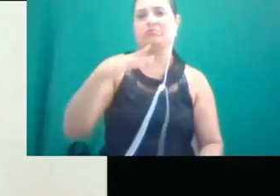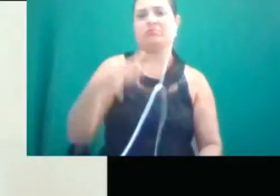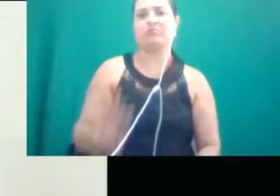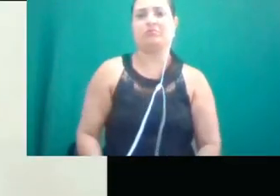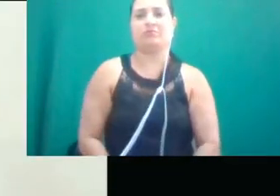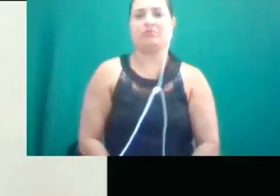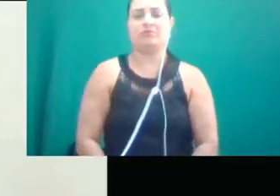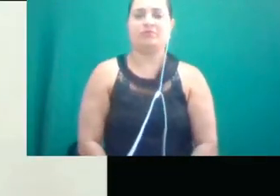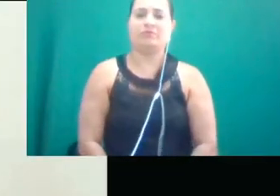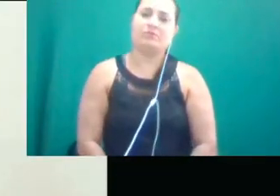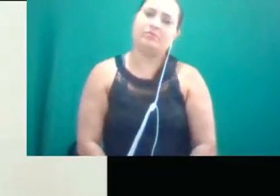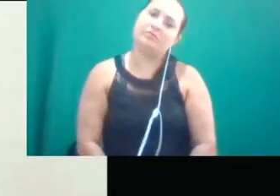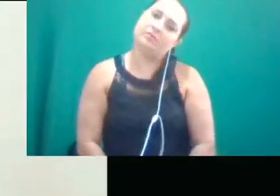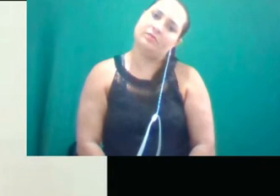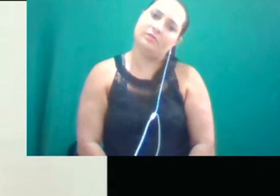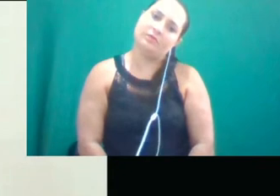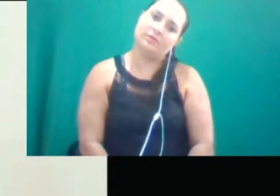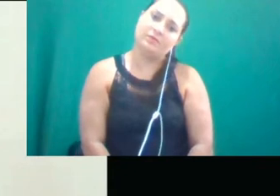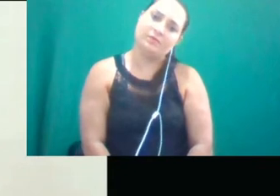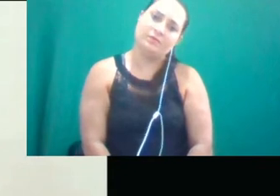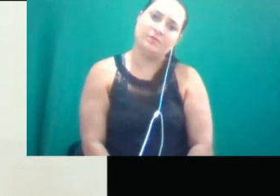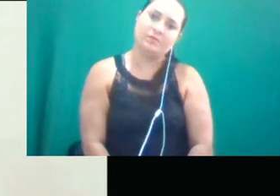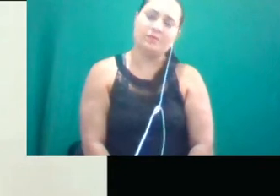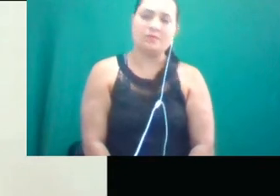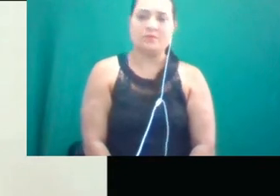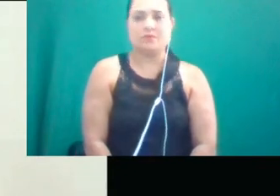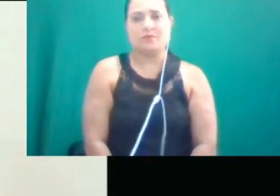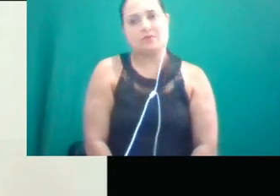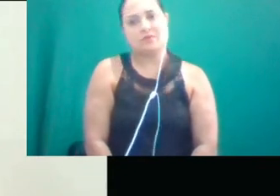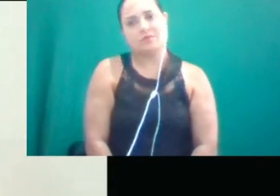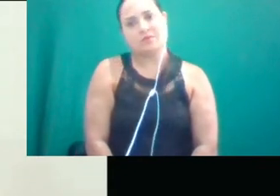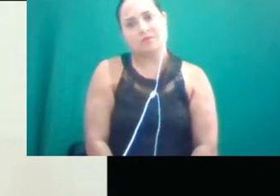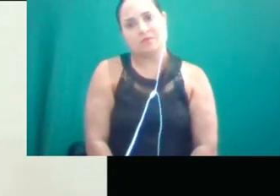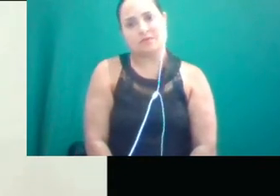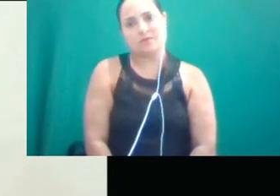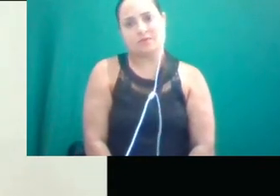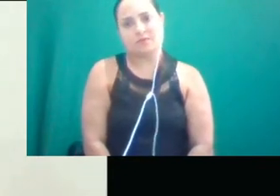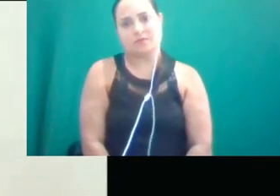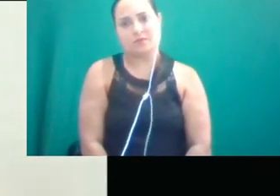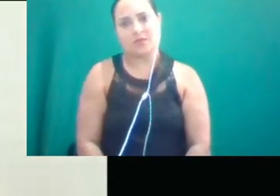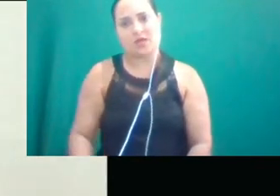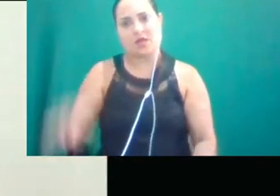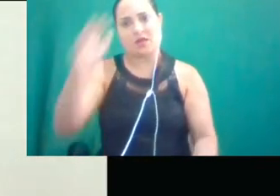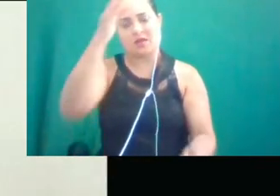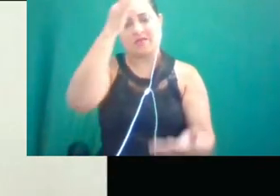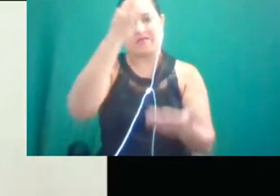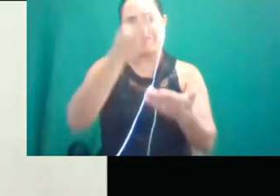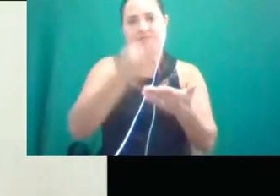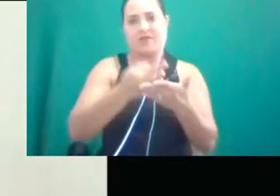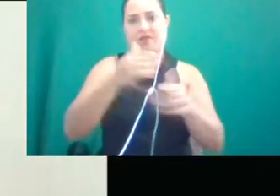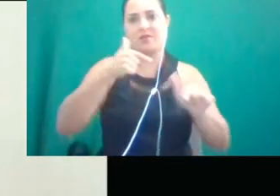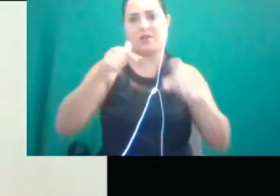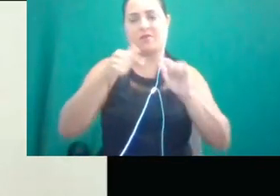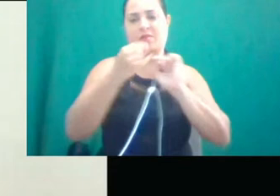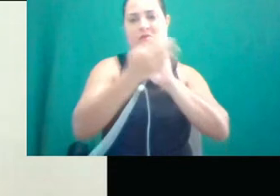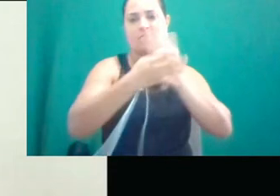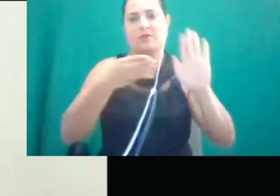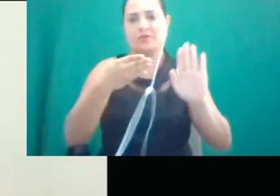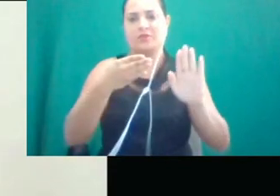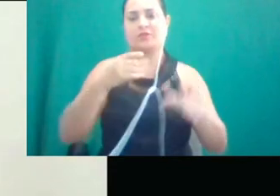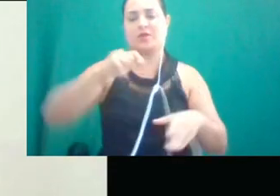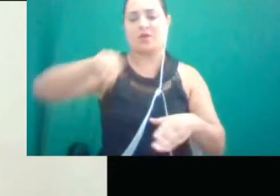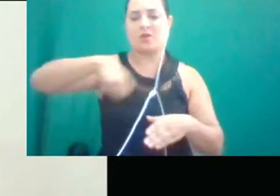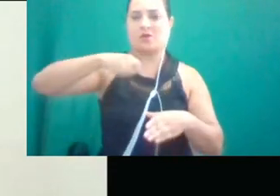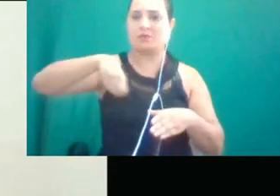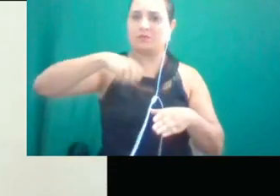Sob a proteção de Deus, prometo que, no exercício da medicina veterinária, cumprirei os dispositivos legais